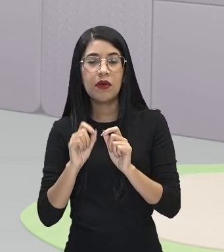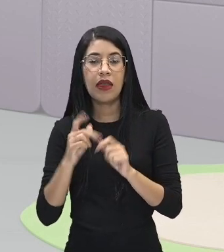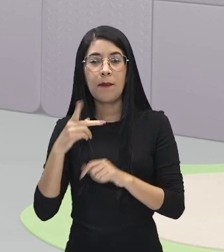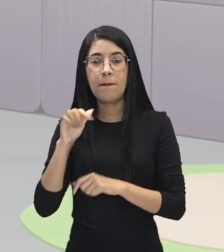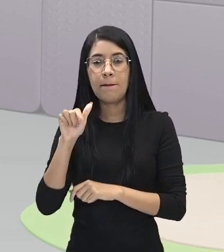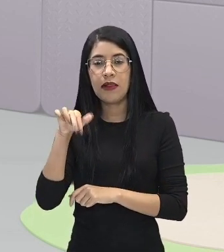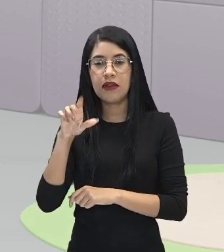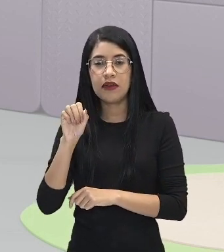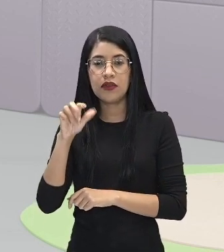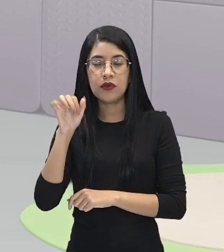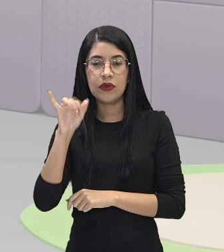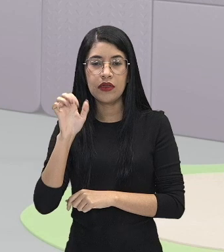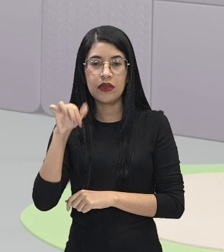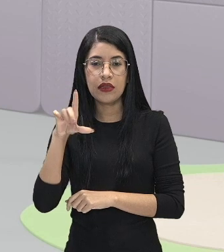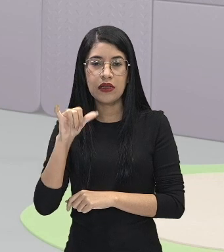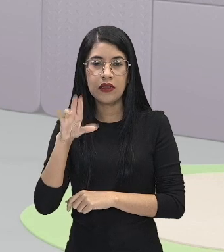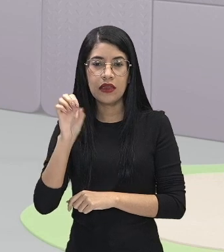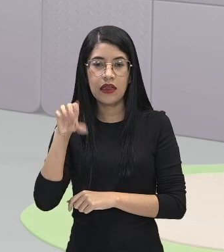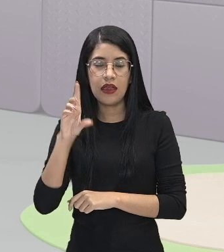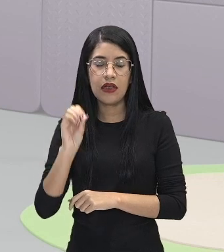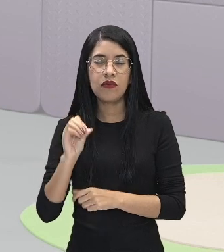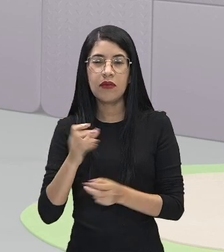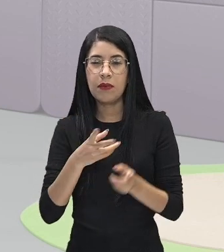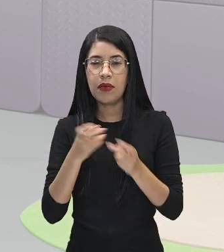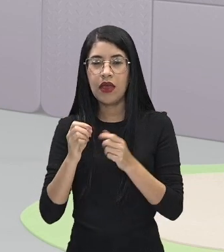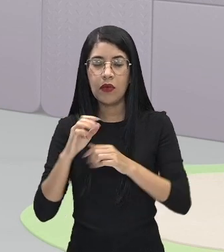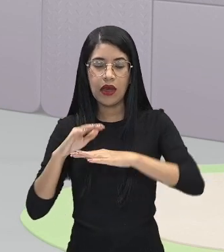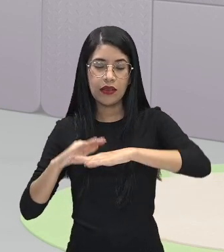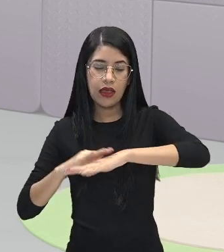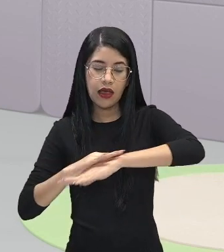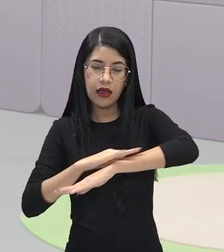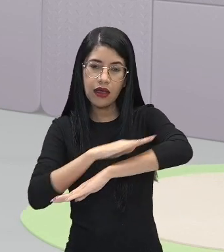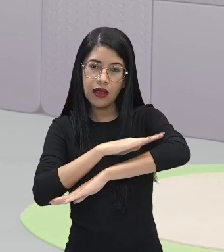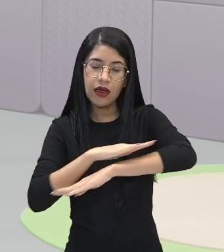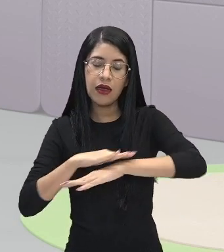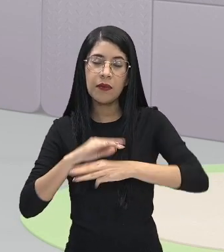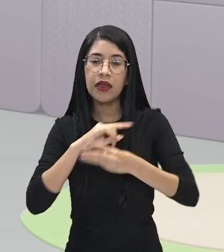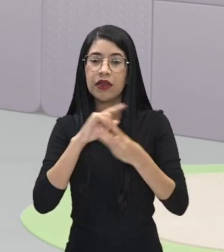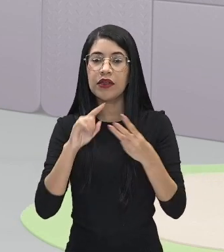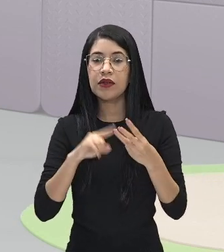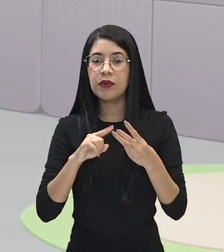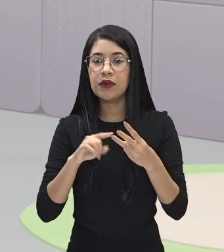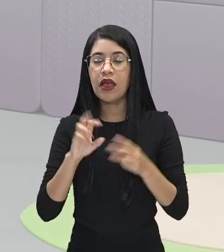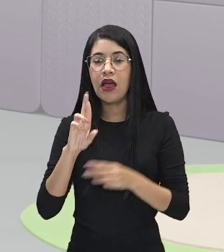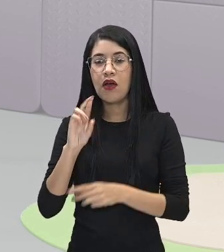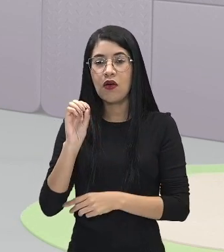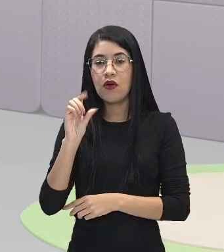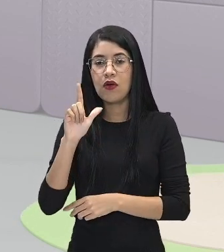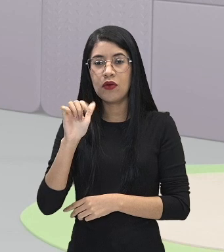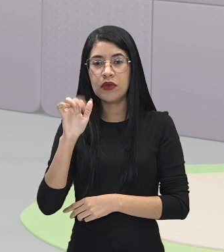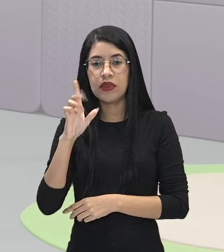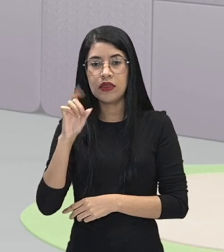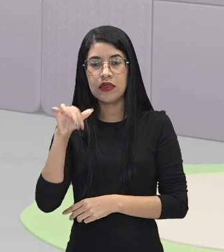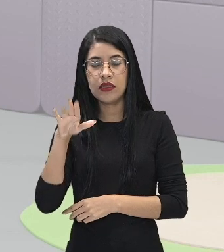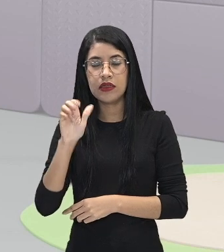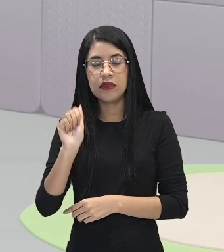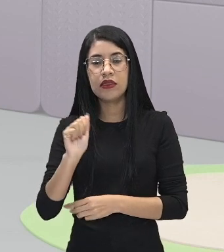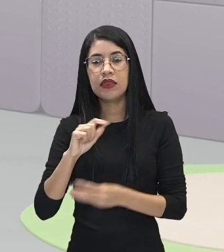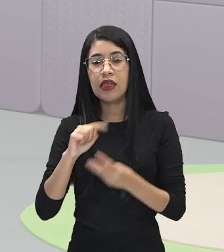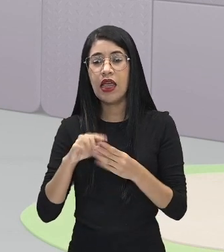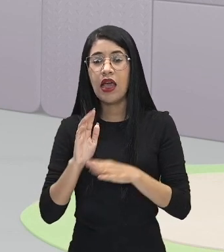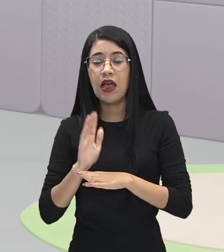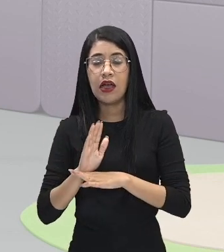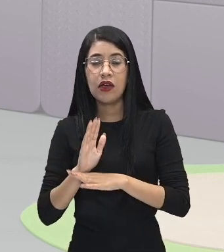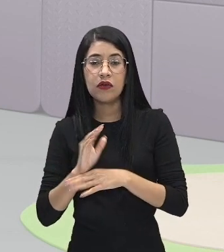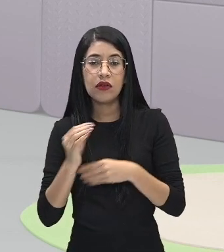planos inclinados, né? Que a gente pode observar por meio de rampas, né? A gente também viu aí as roldanas ou polias que vão